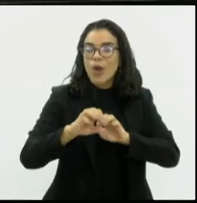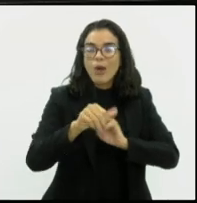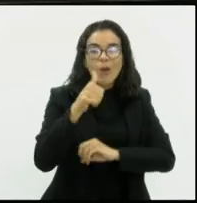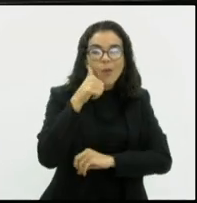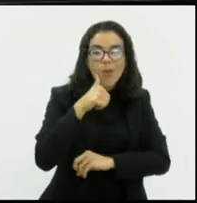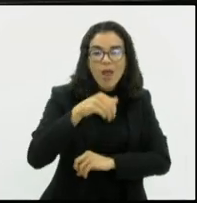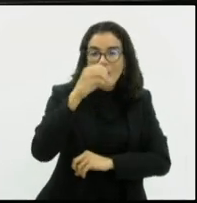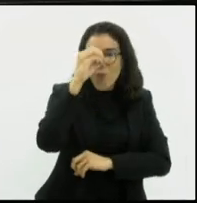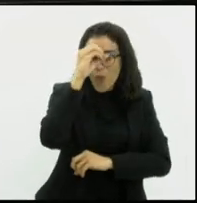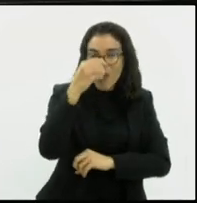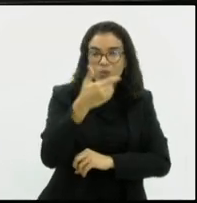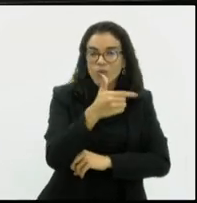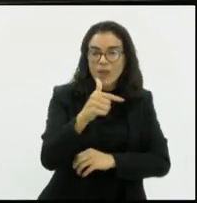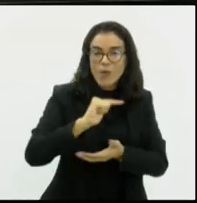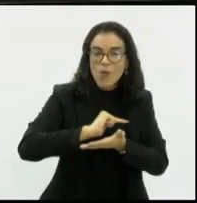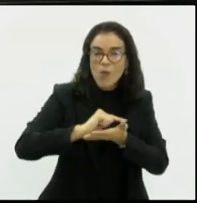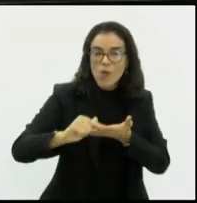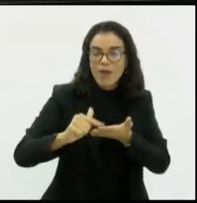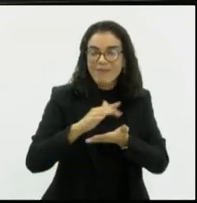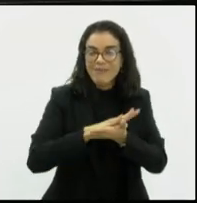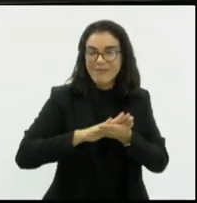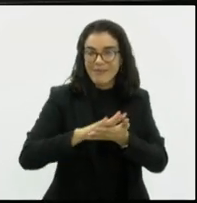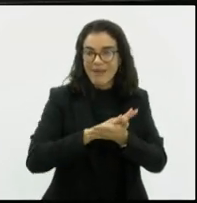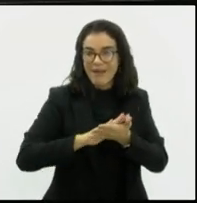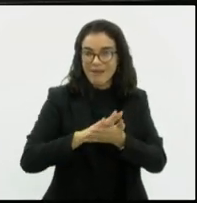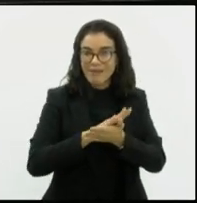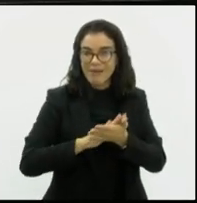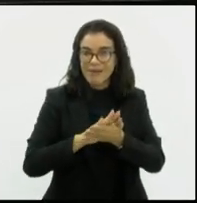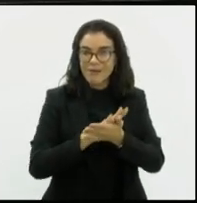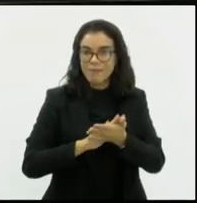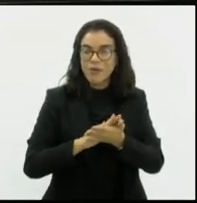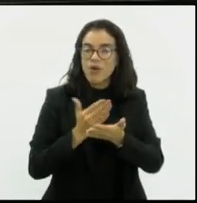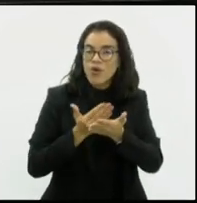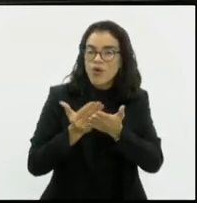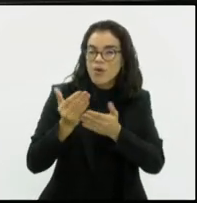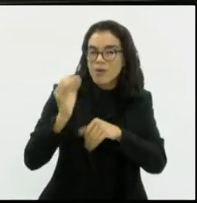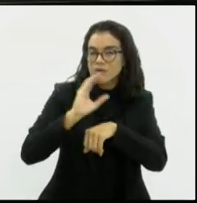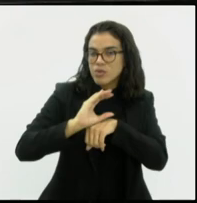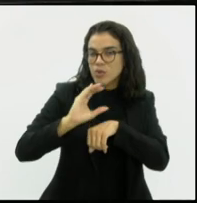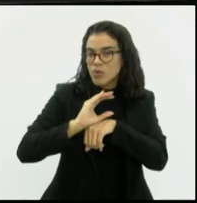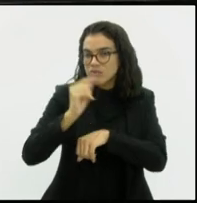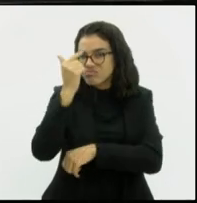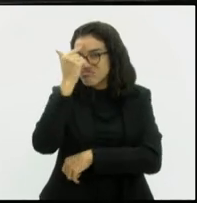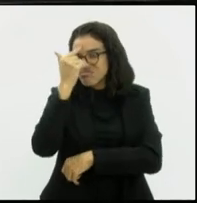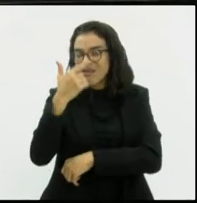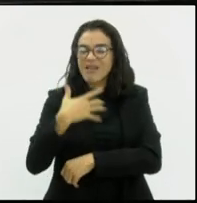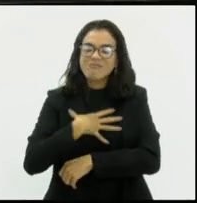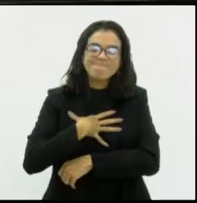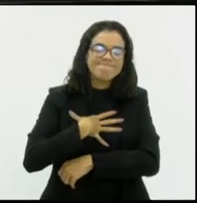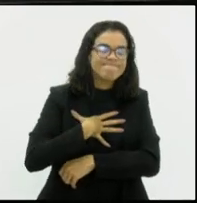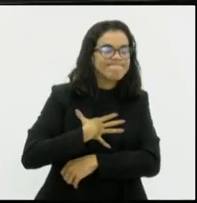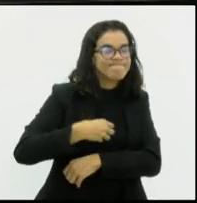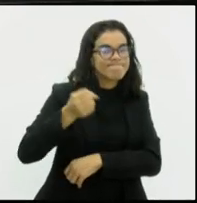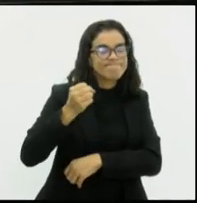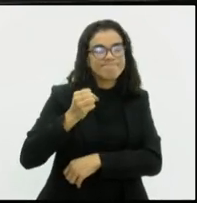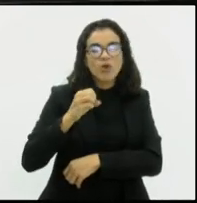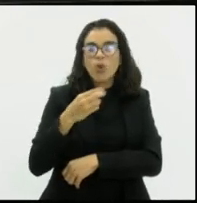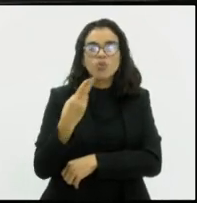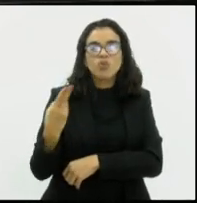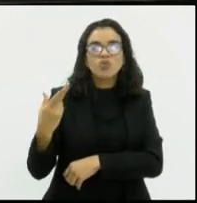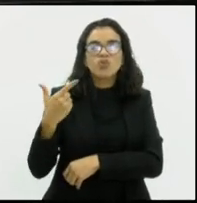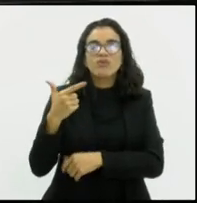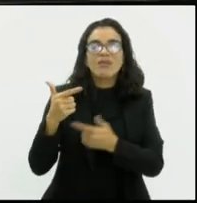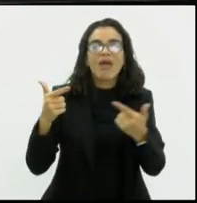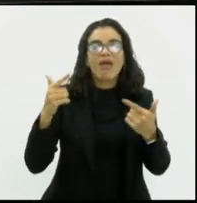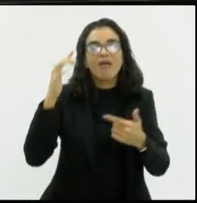nada. São muitas delas. Começam um curso cogitando se suicidar, ou sem perspectiva nenhuma